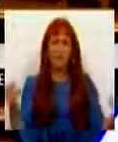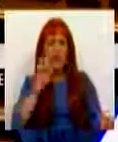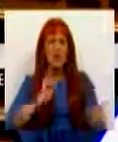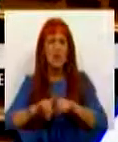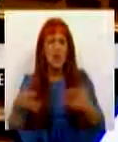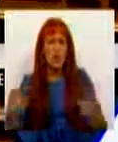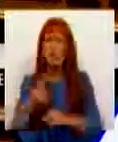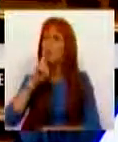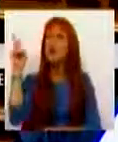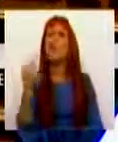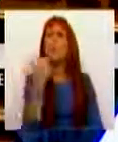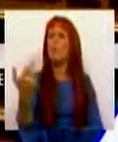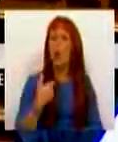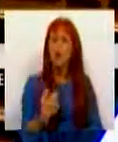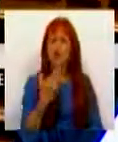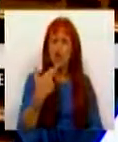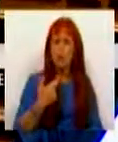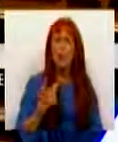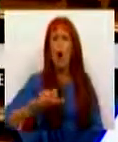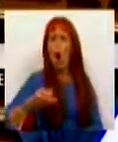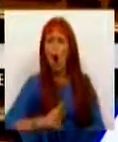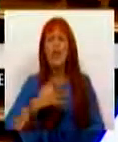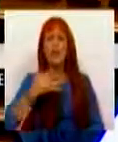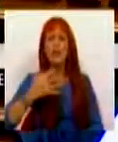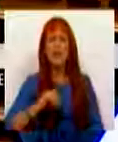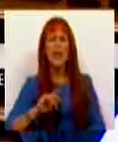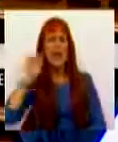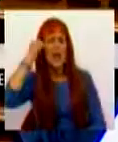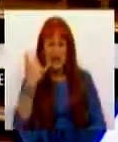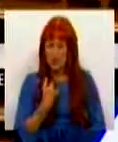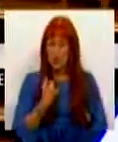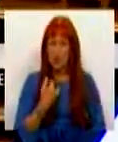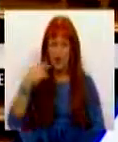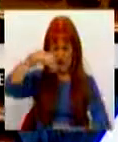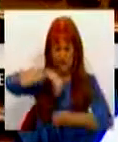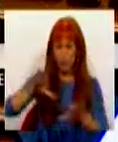senhora deputada responda-nos. Responda-nos qual é a crise de identidade que vai